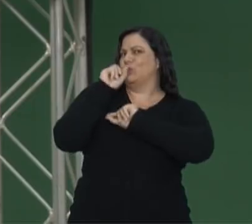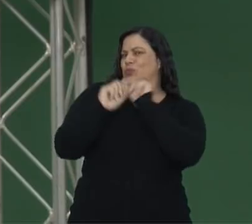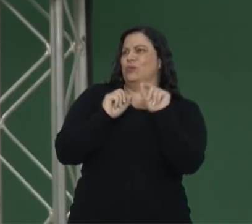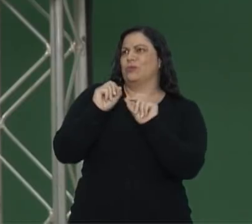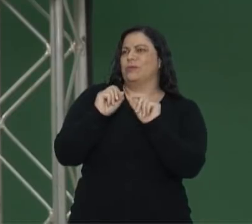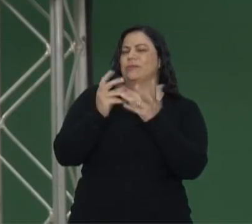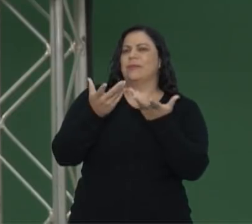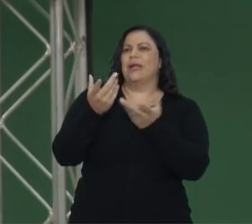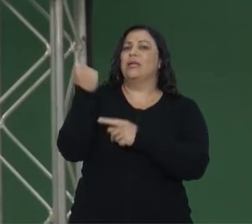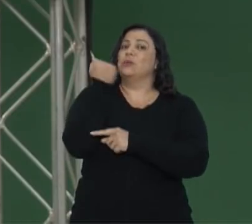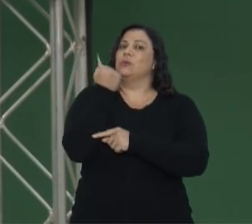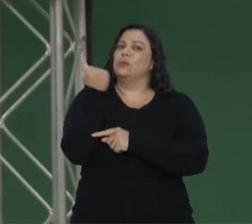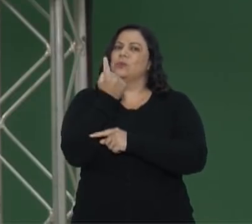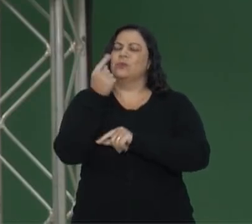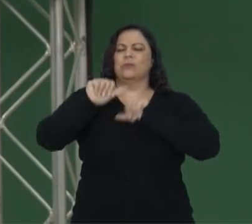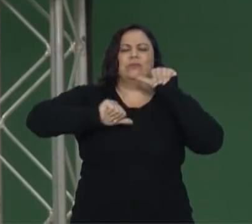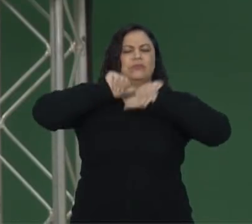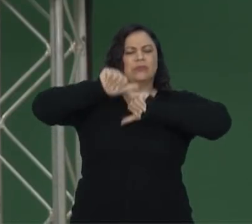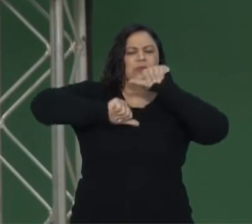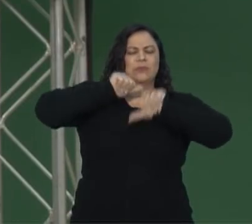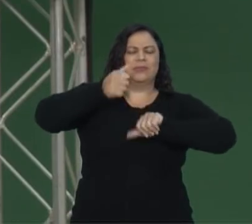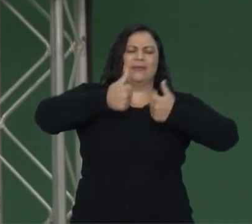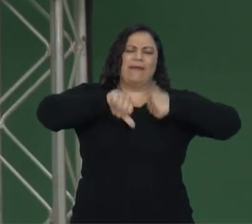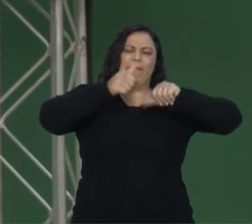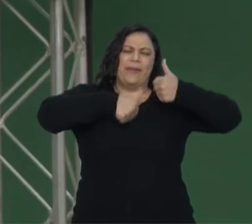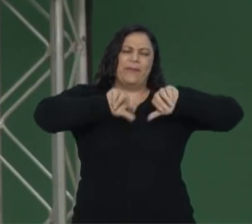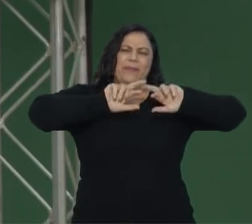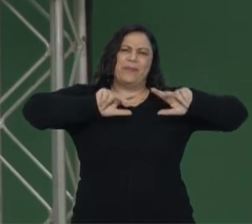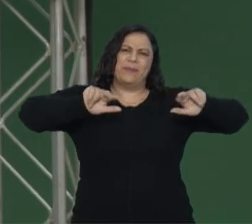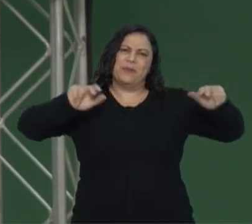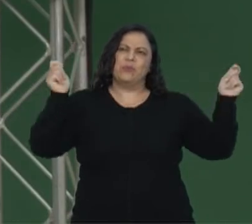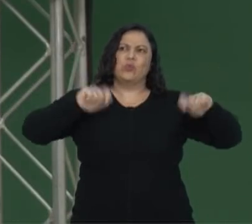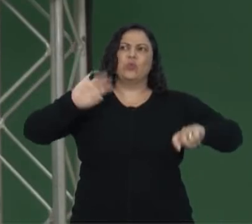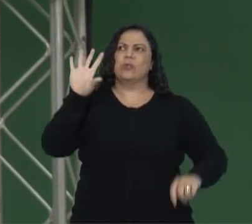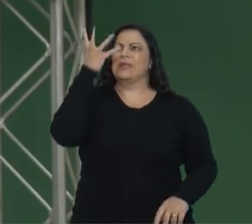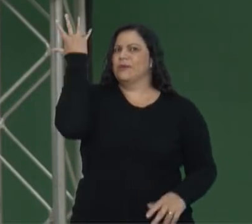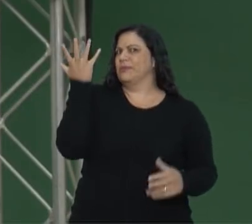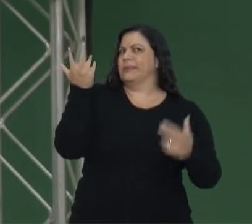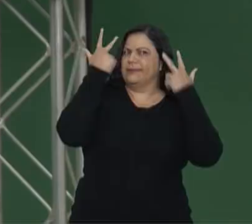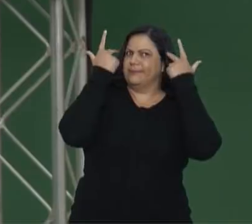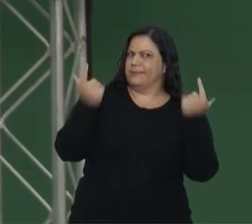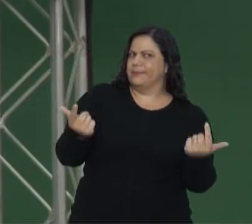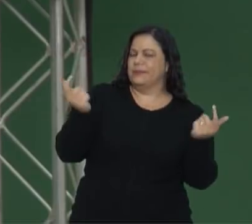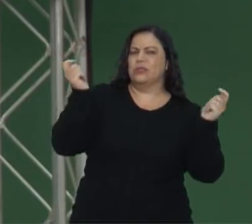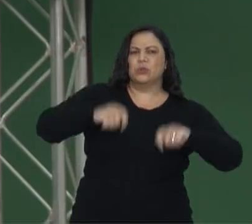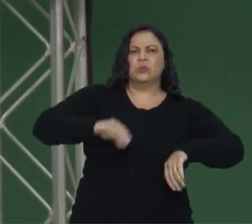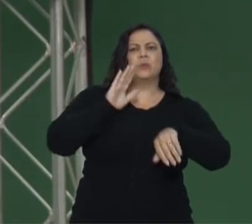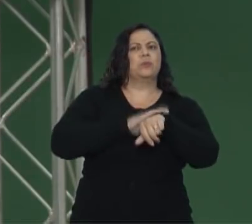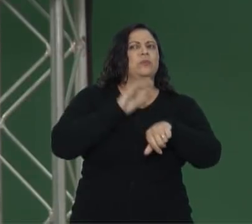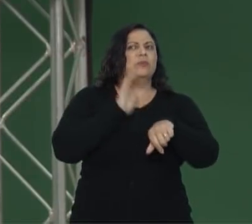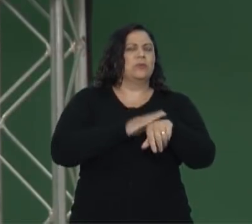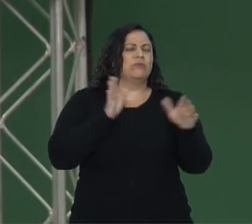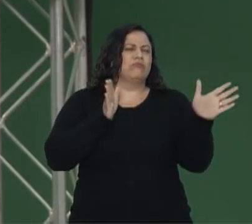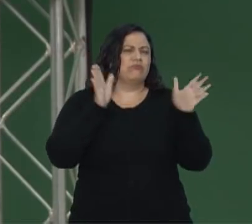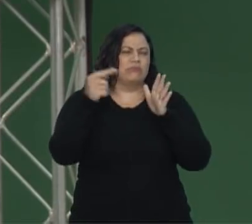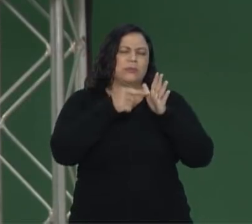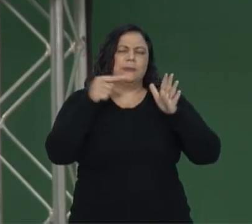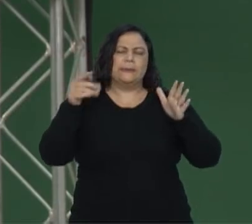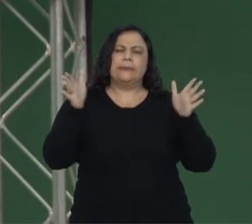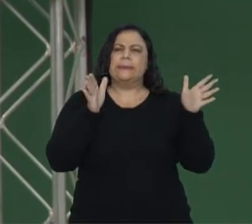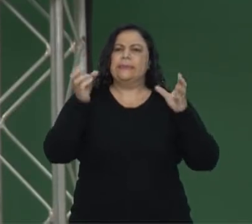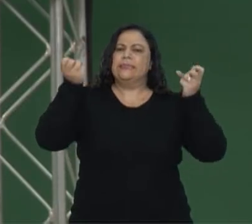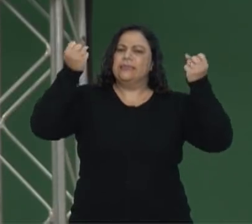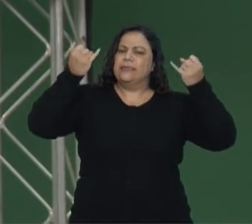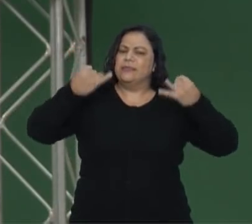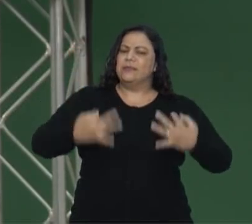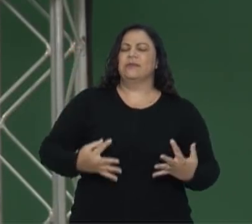físicas, químicas, o que acontece na natureza. Percebam que a gente já está um bom tempo falando de assuntos